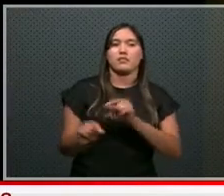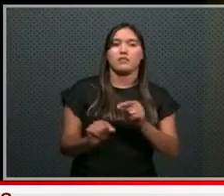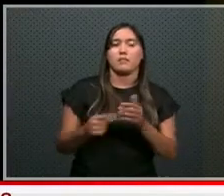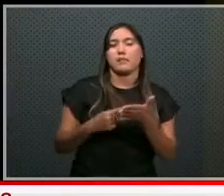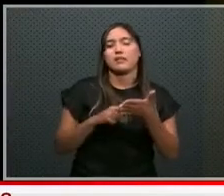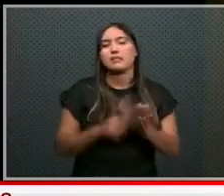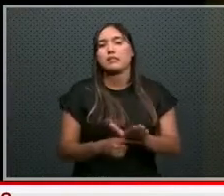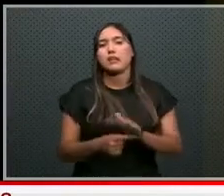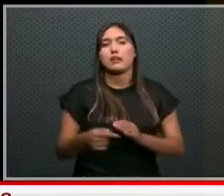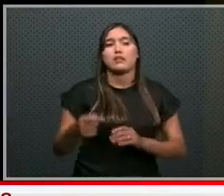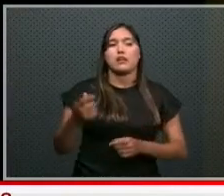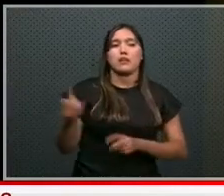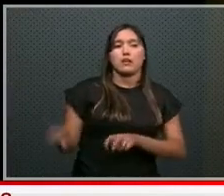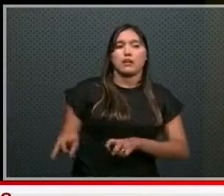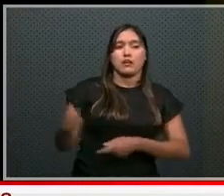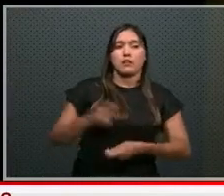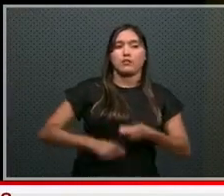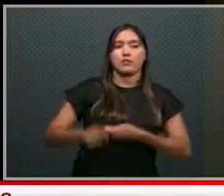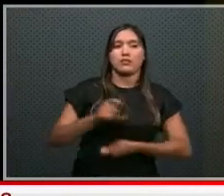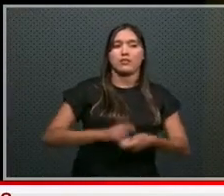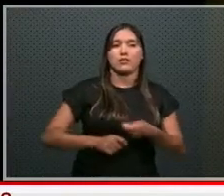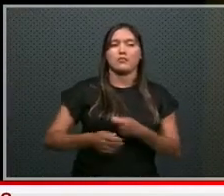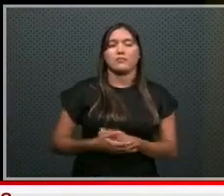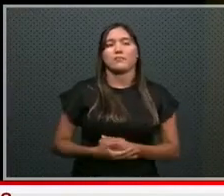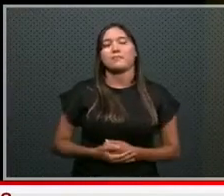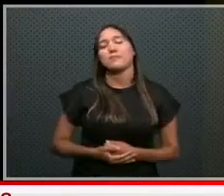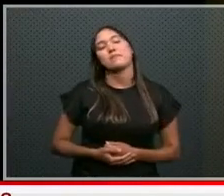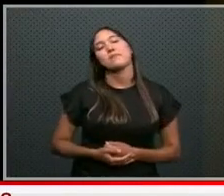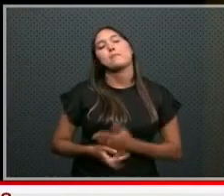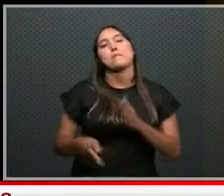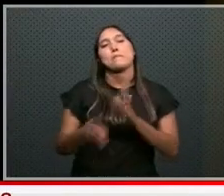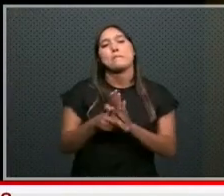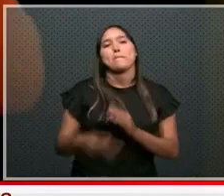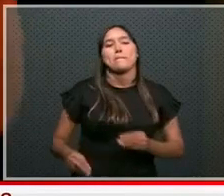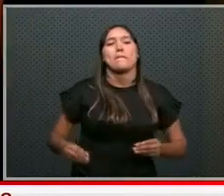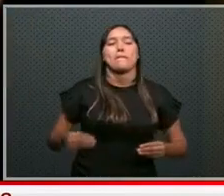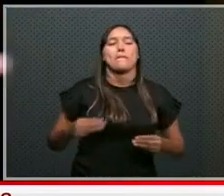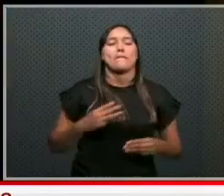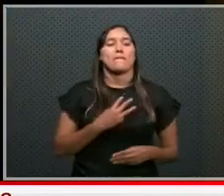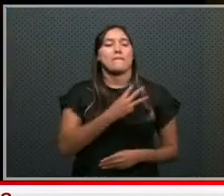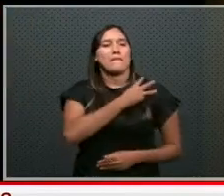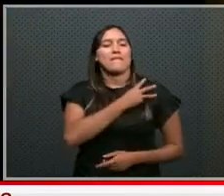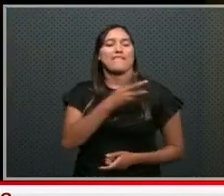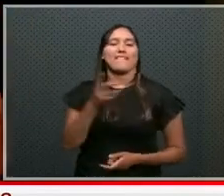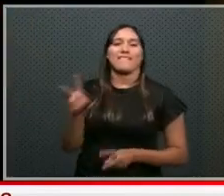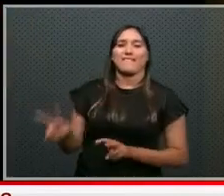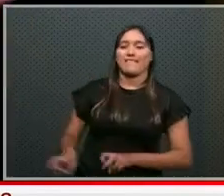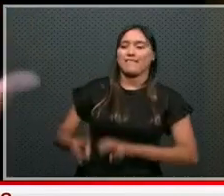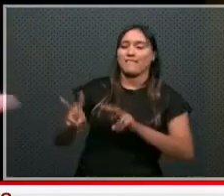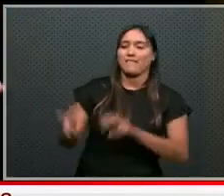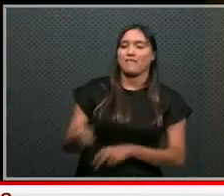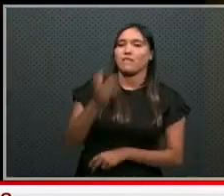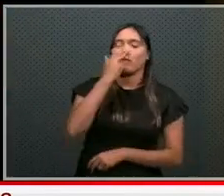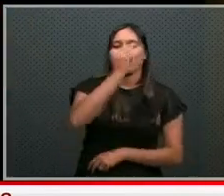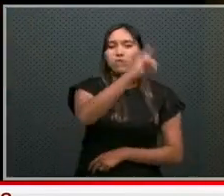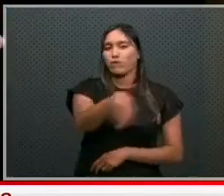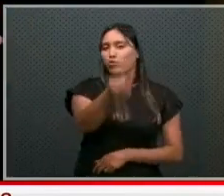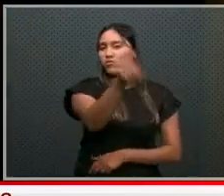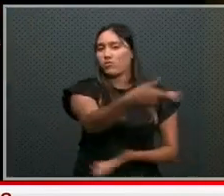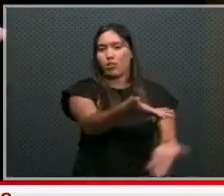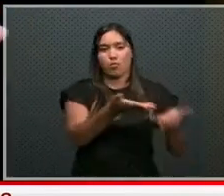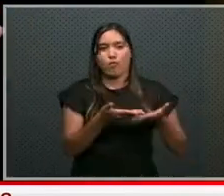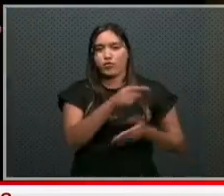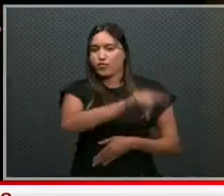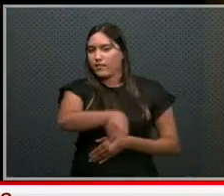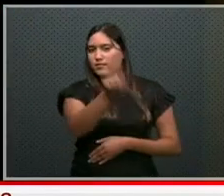agronegócio foi constrangedor o ministro da Agricultura se desconvidado para um evento do